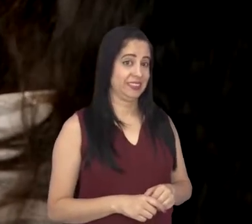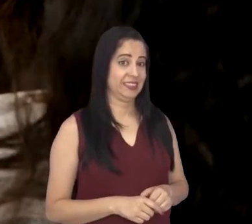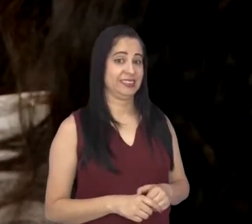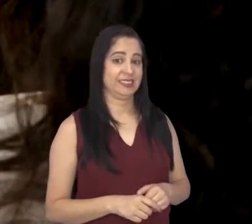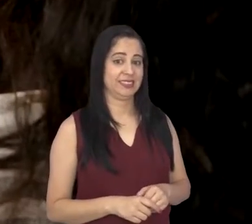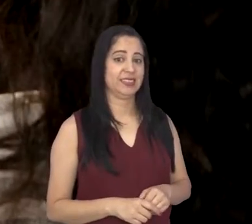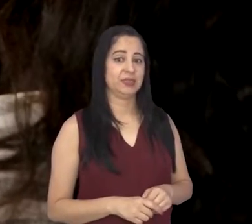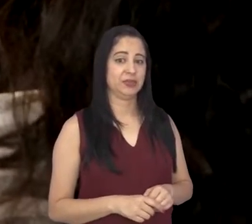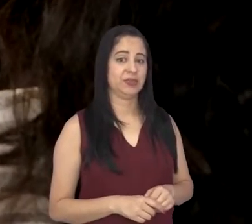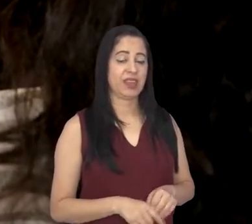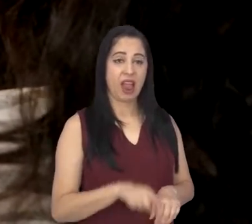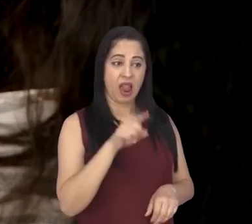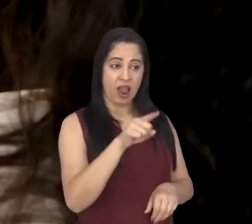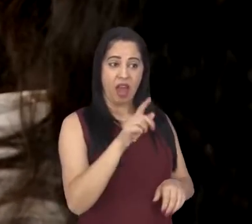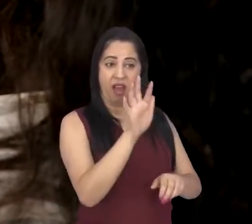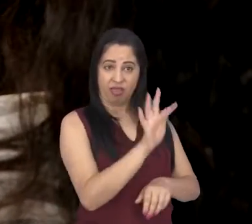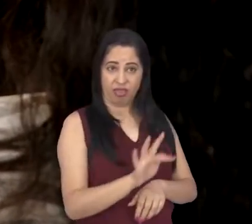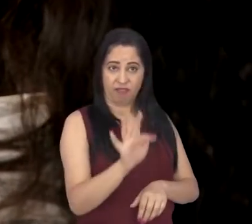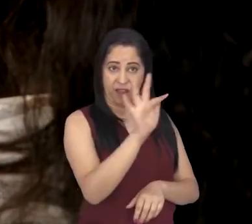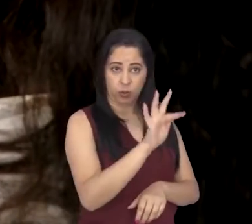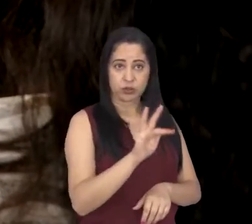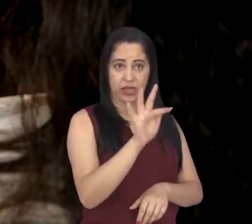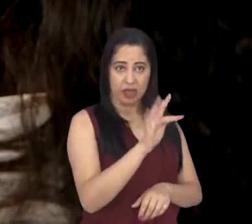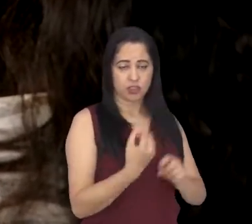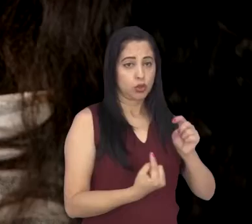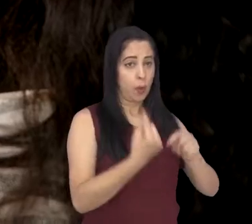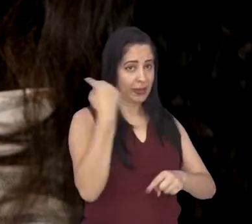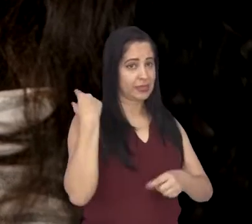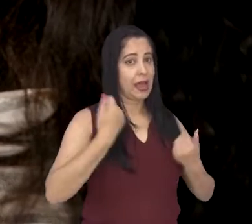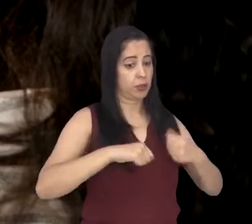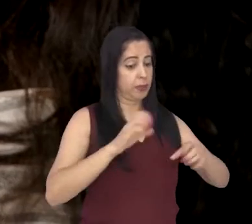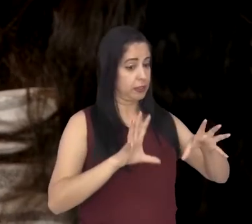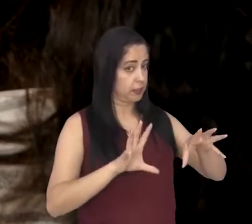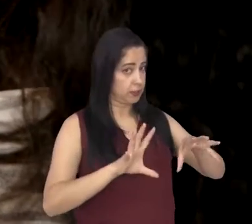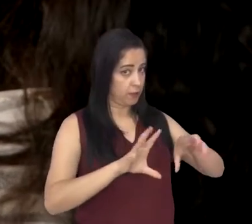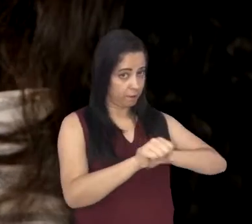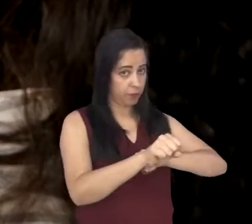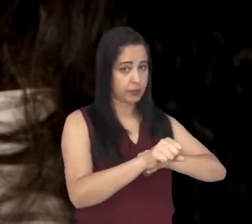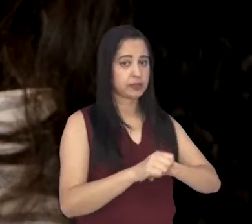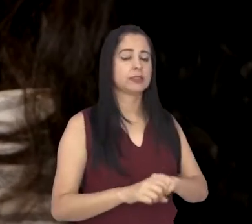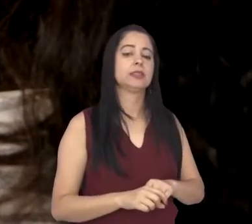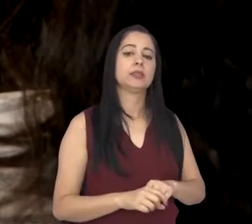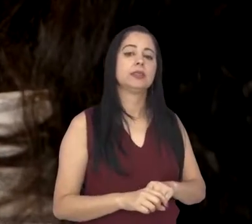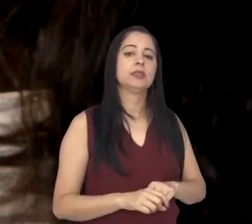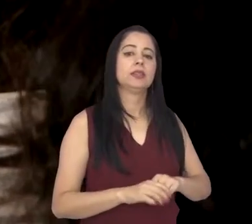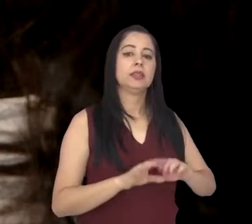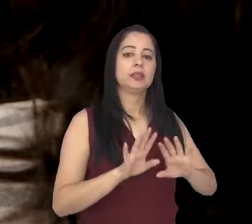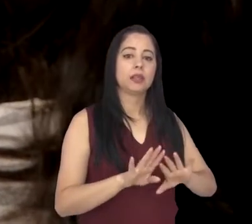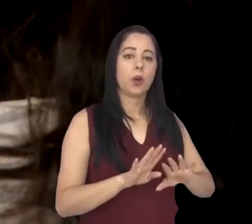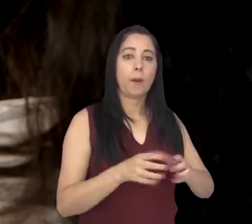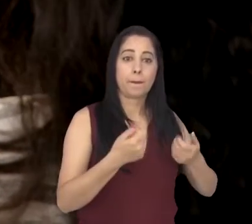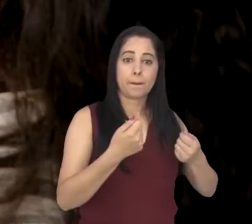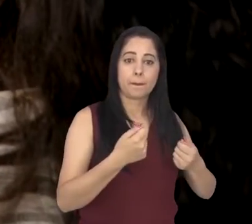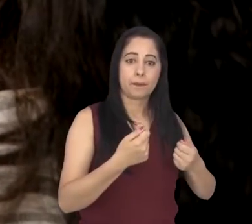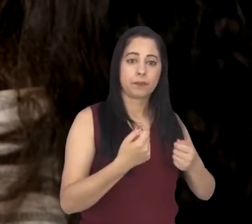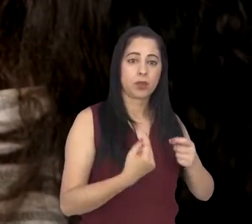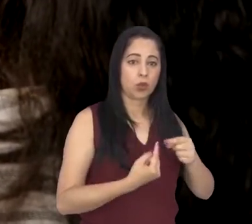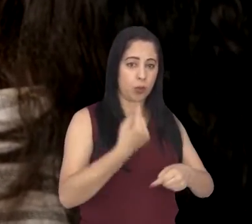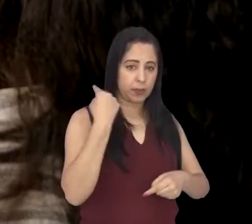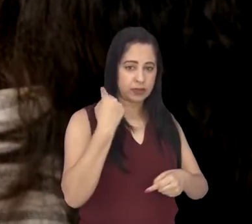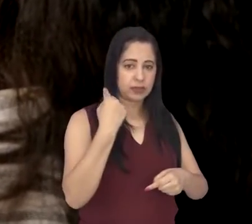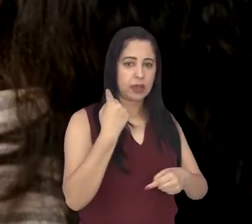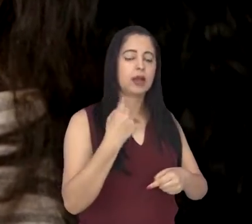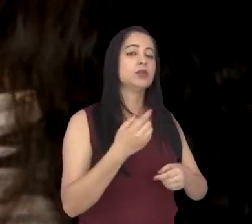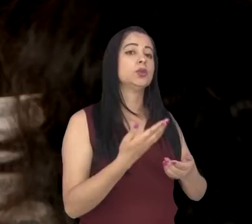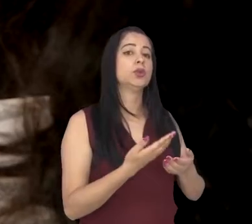obrigatoriedade de ter diploma na época, né? Então, essa lei. Então, mas tinha que ter, só